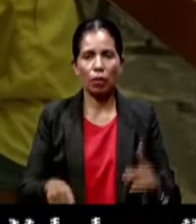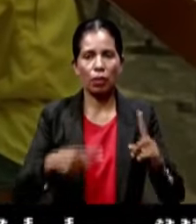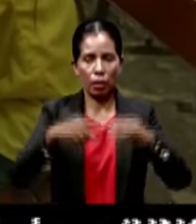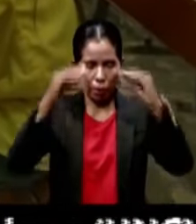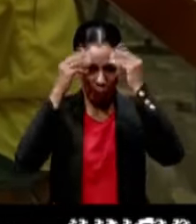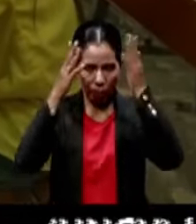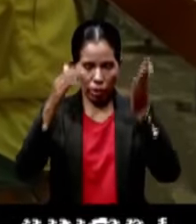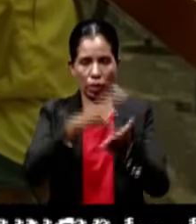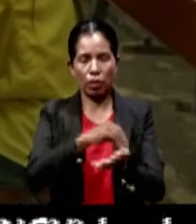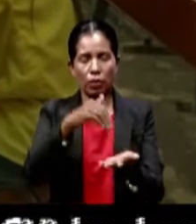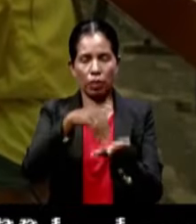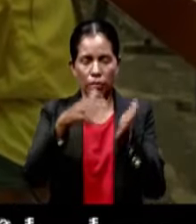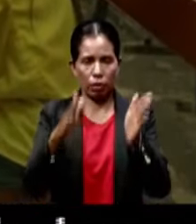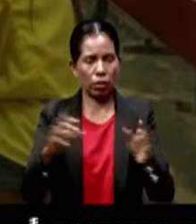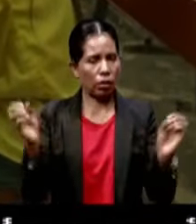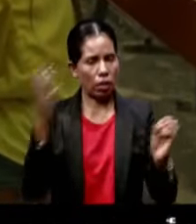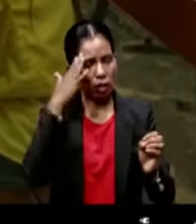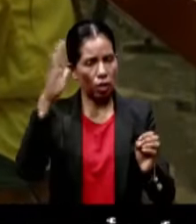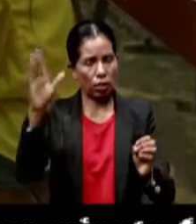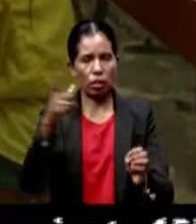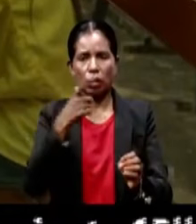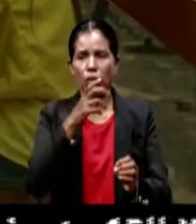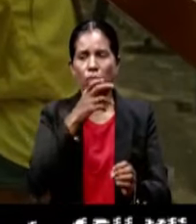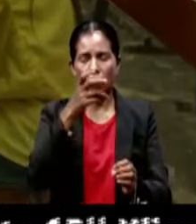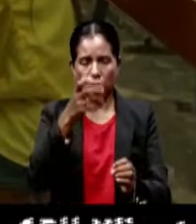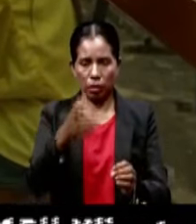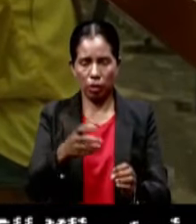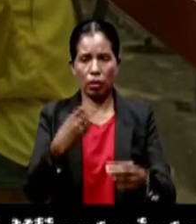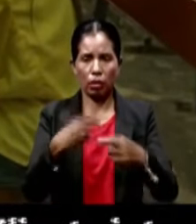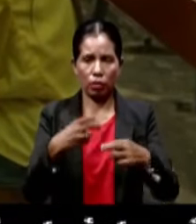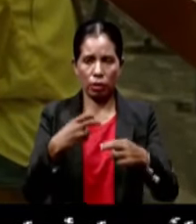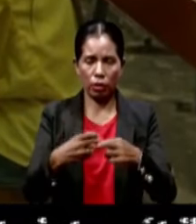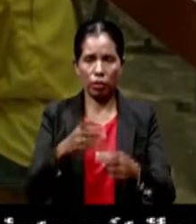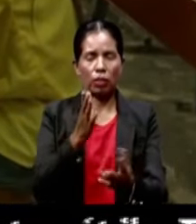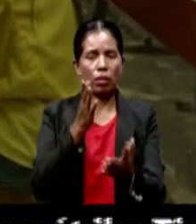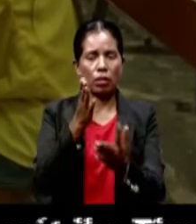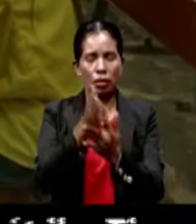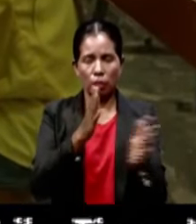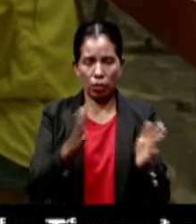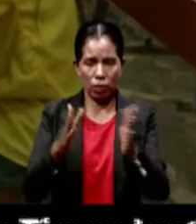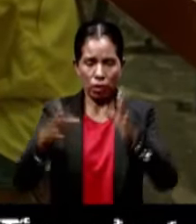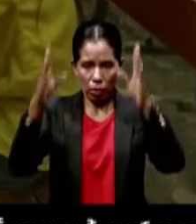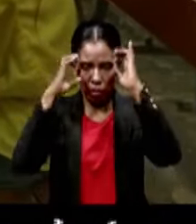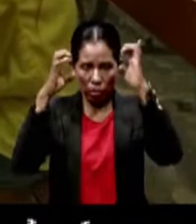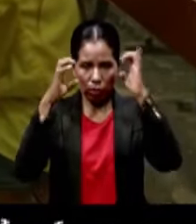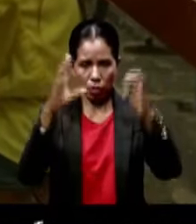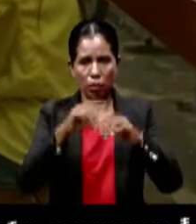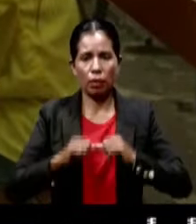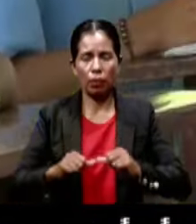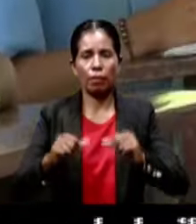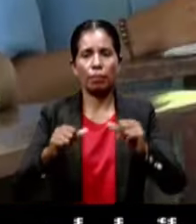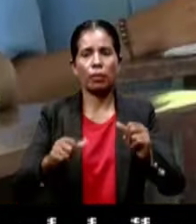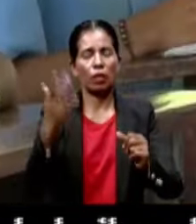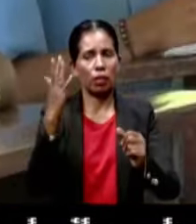no estudante sira, la domina língua portuguesa, se dificulta acesso ao processo de educação contínua,